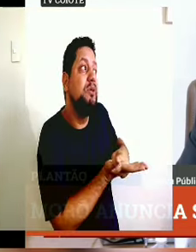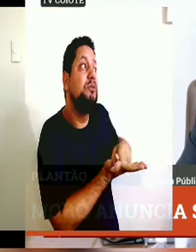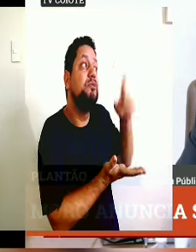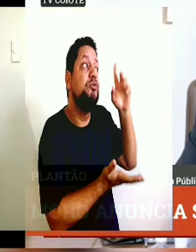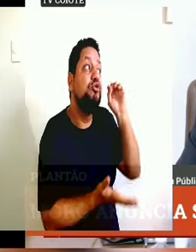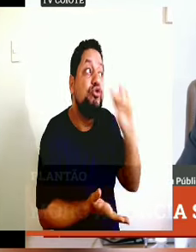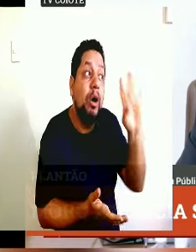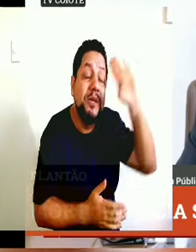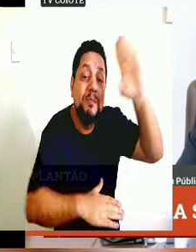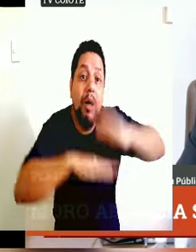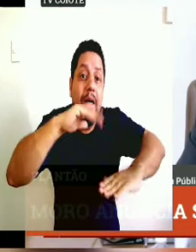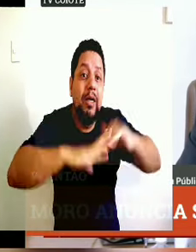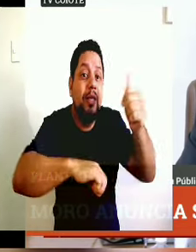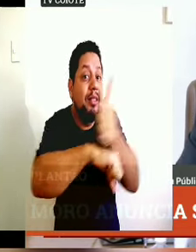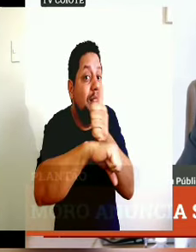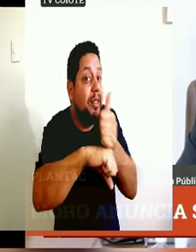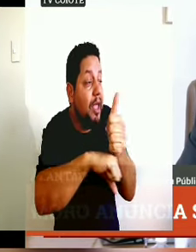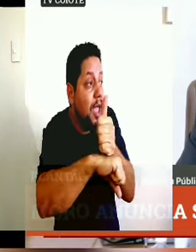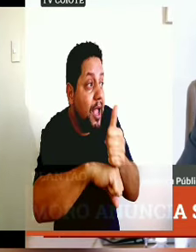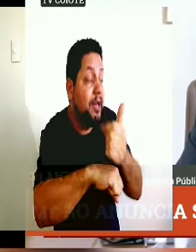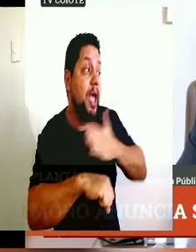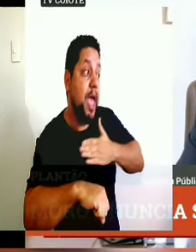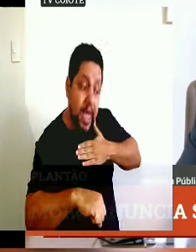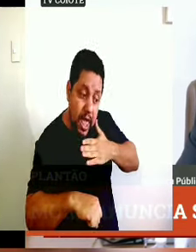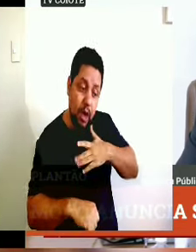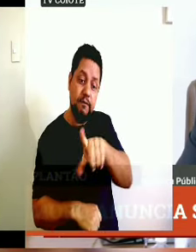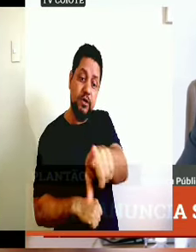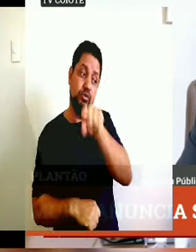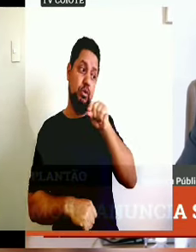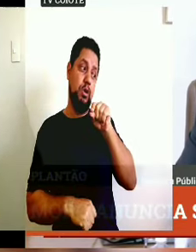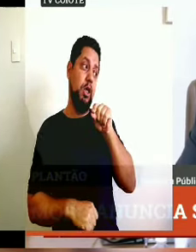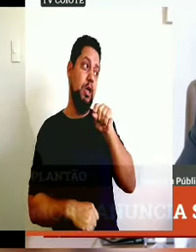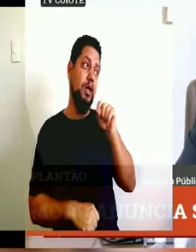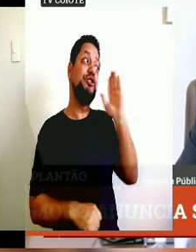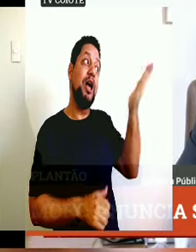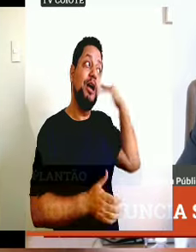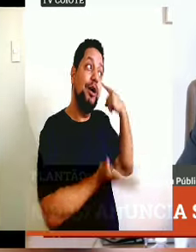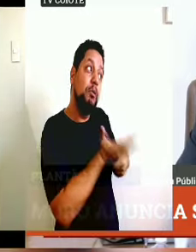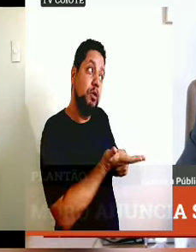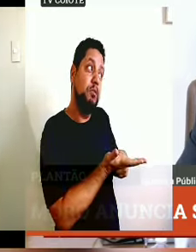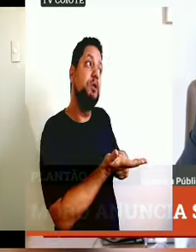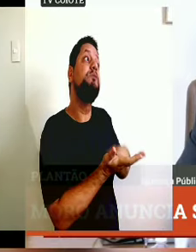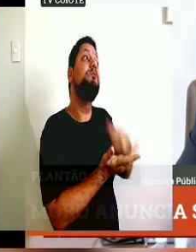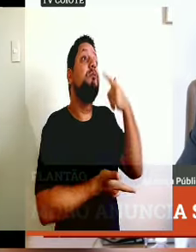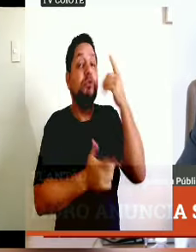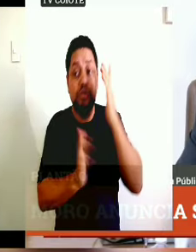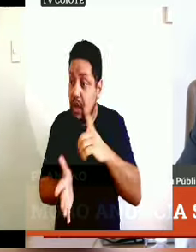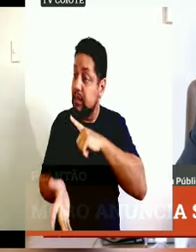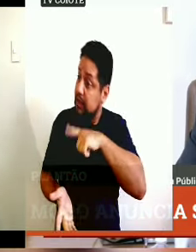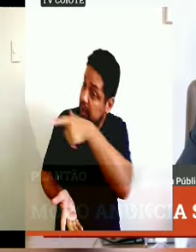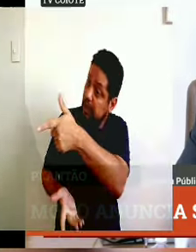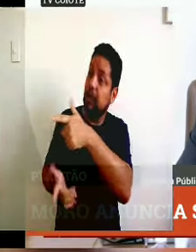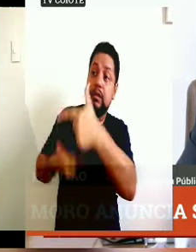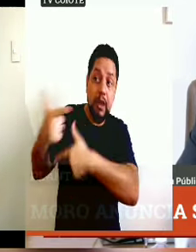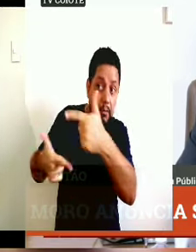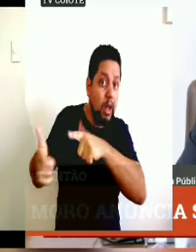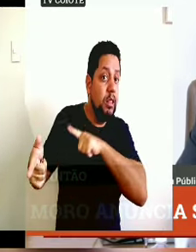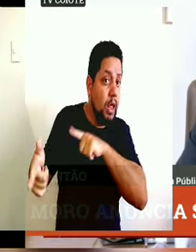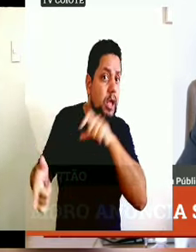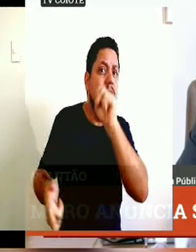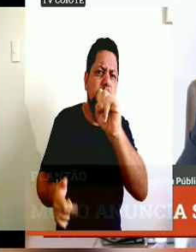escolha técnica, que eu faria essa escolha, e o trabalho vem sendo realizado. Poderia ser